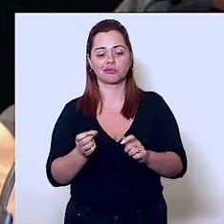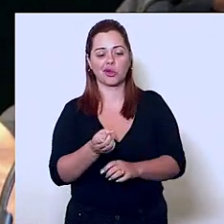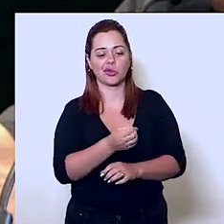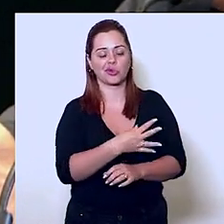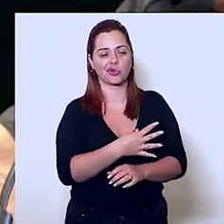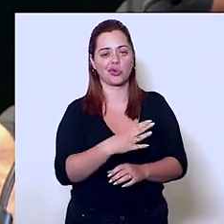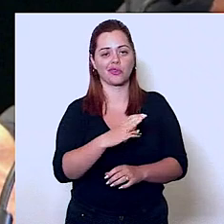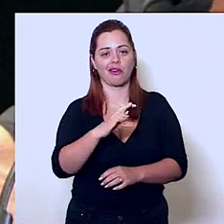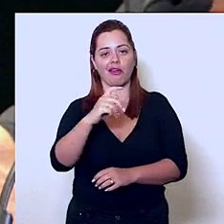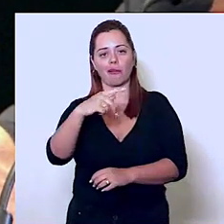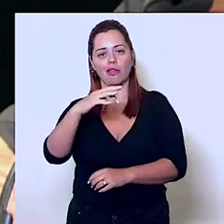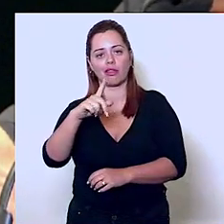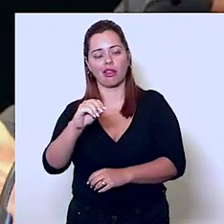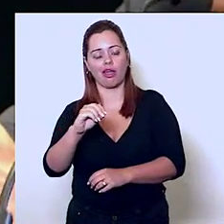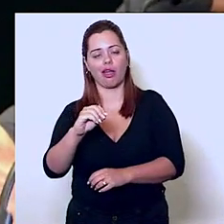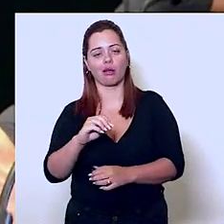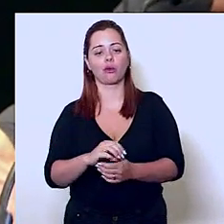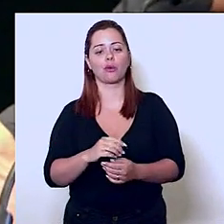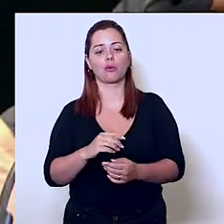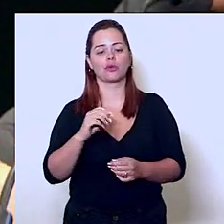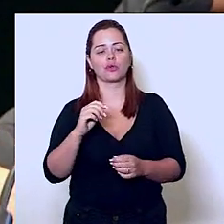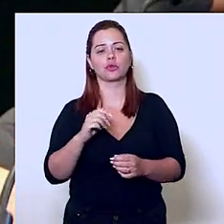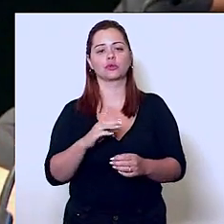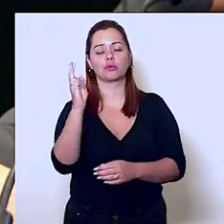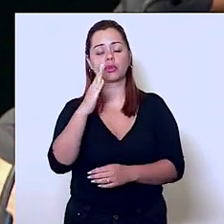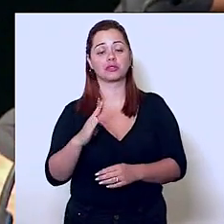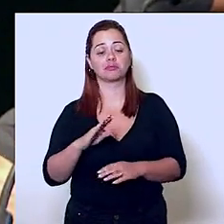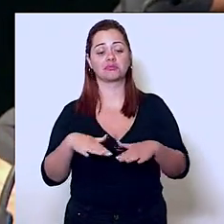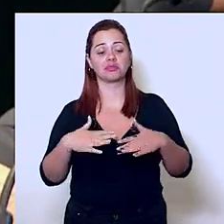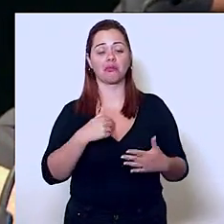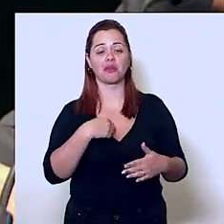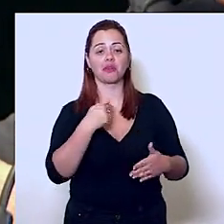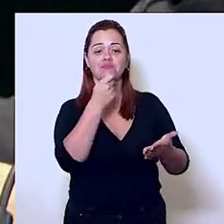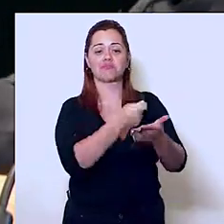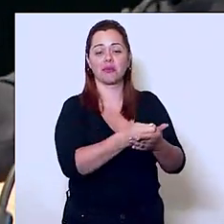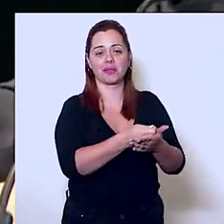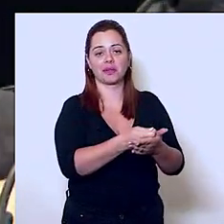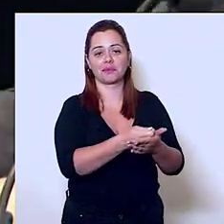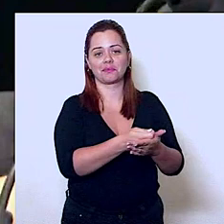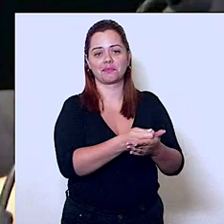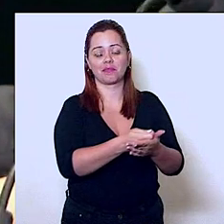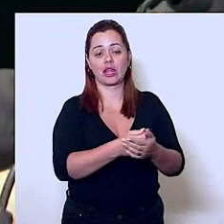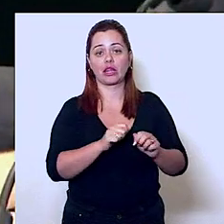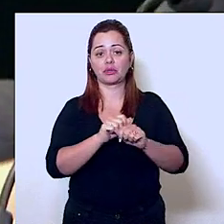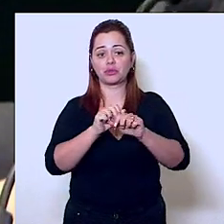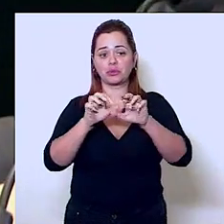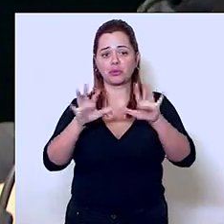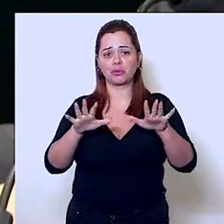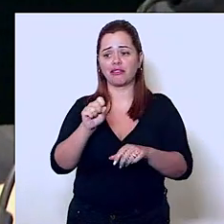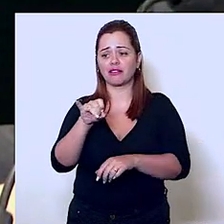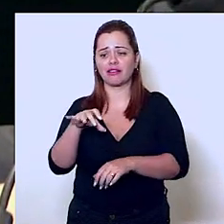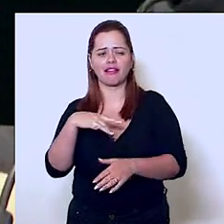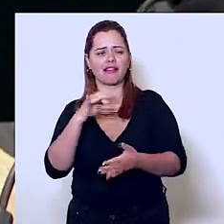E eu caí, comprei. Eu já fiz de tudo para conseguir descobrir se o lote existe, se ainda é meu,